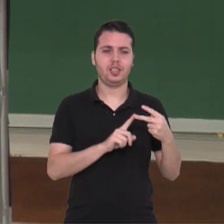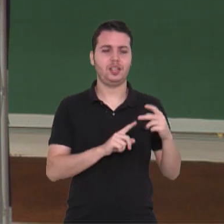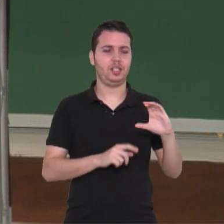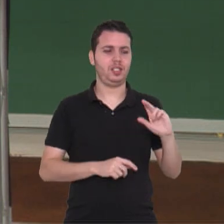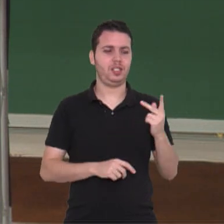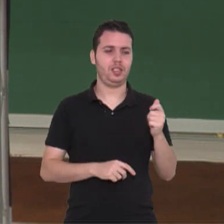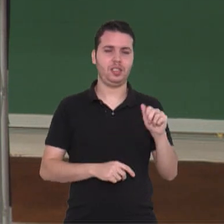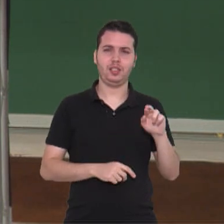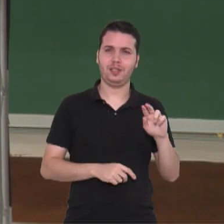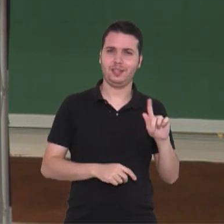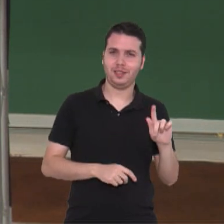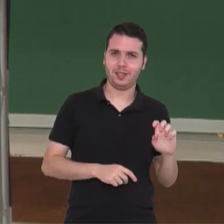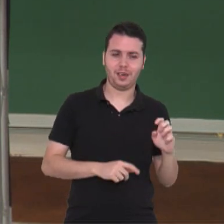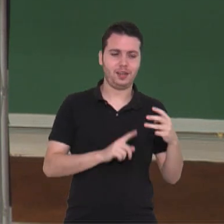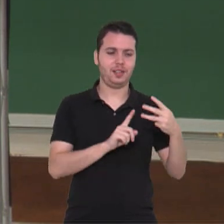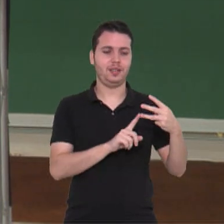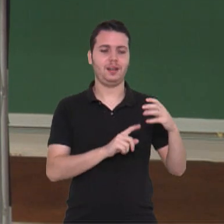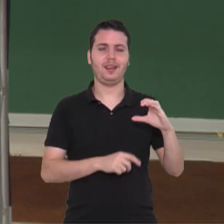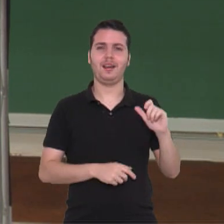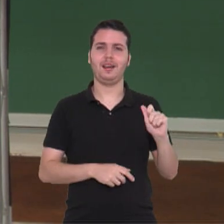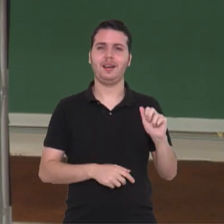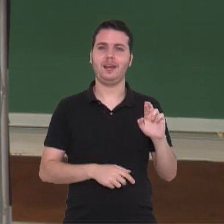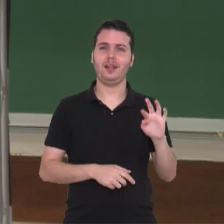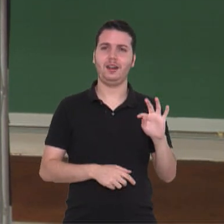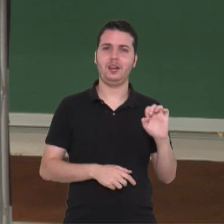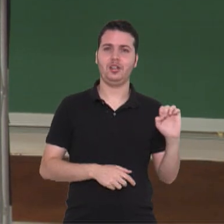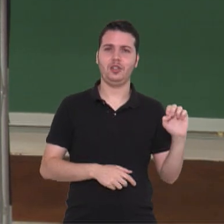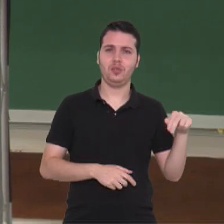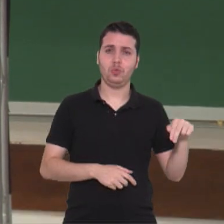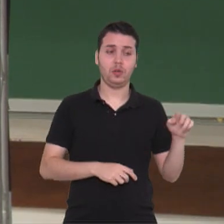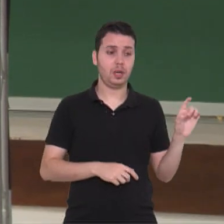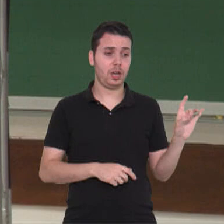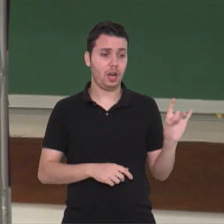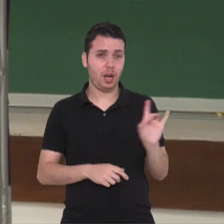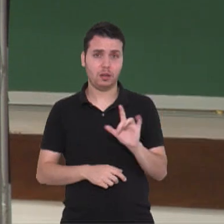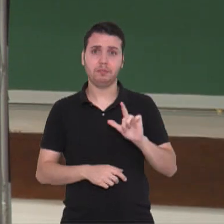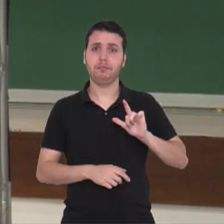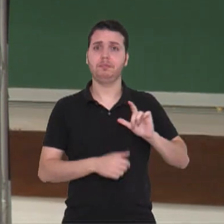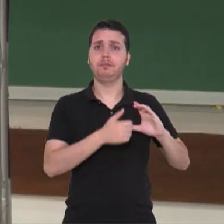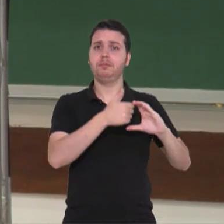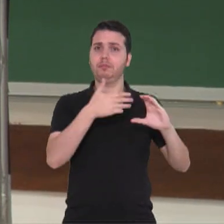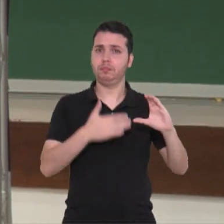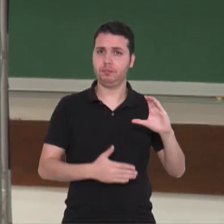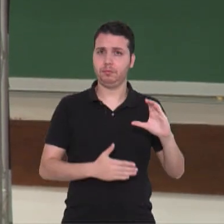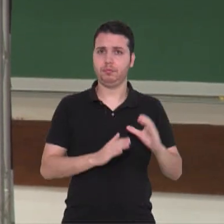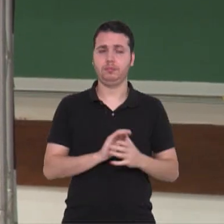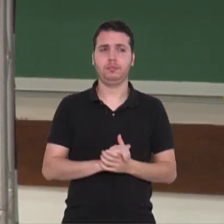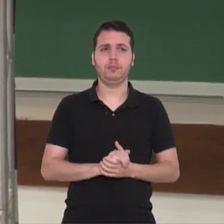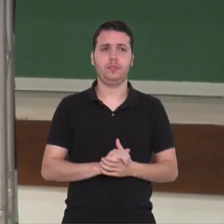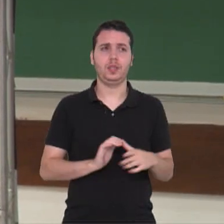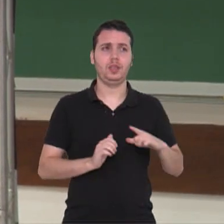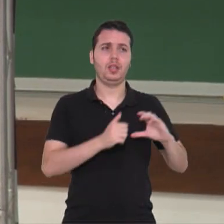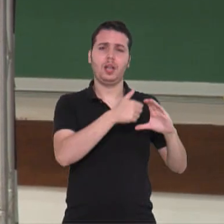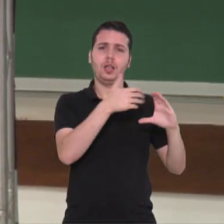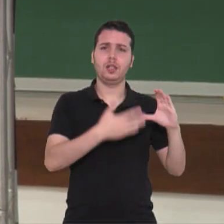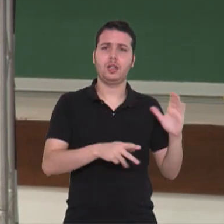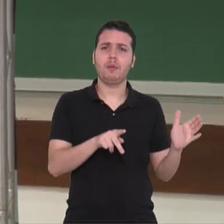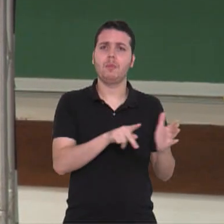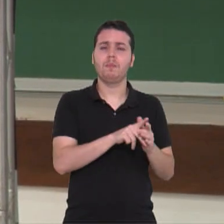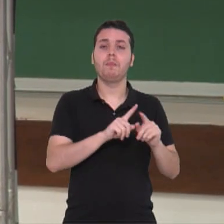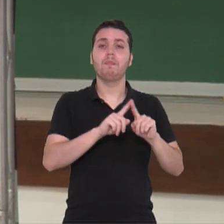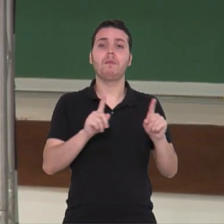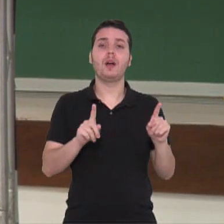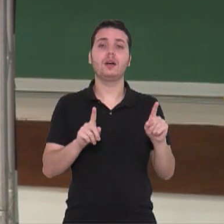temos cartoons. Cada um tem as suas características. Existem as características próprias de cada um,